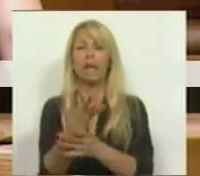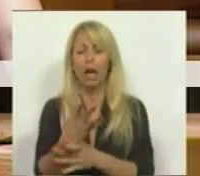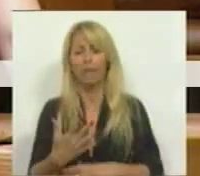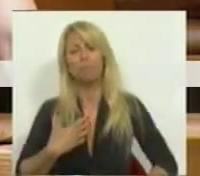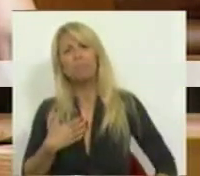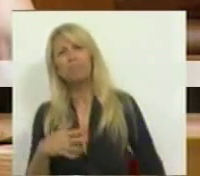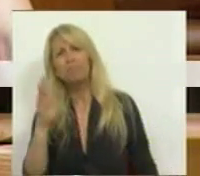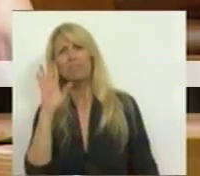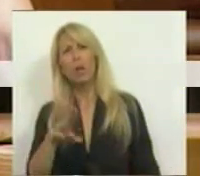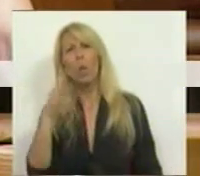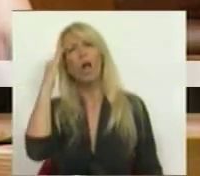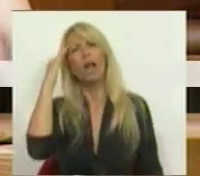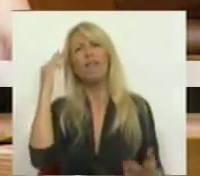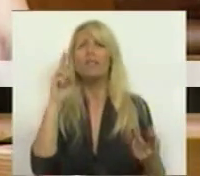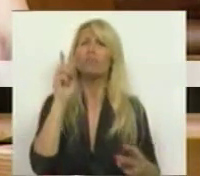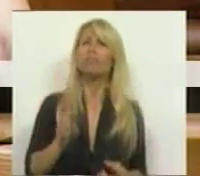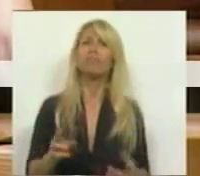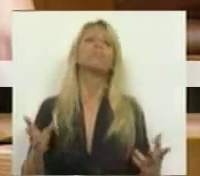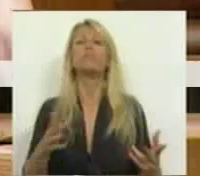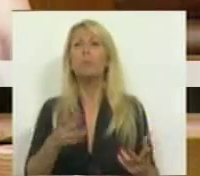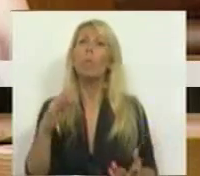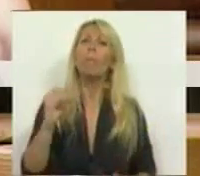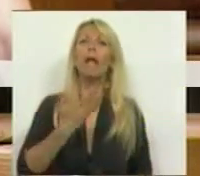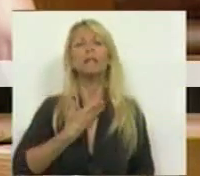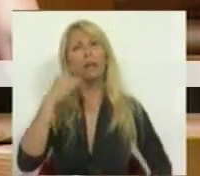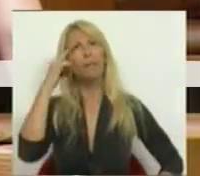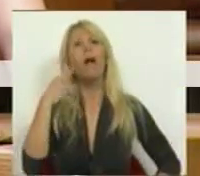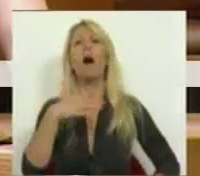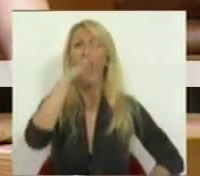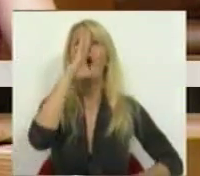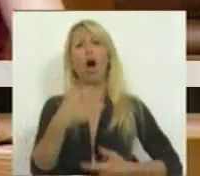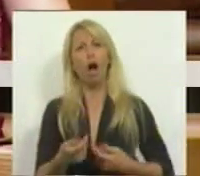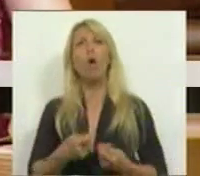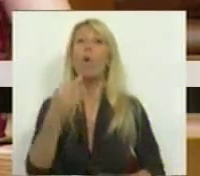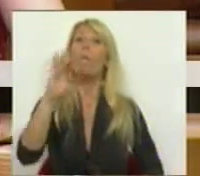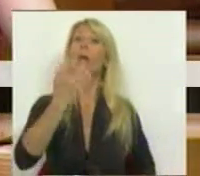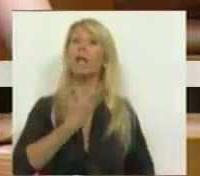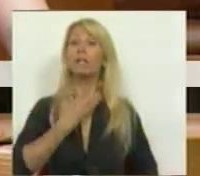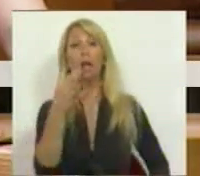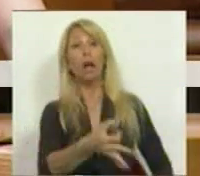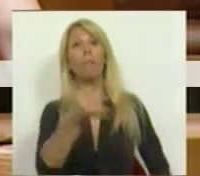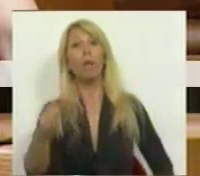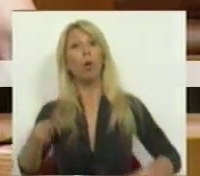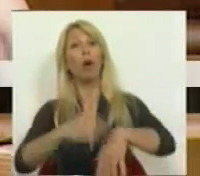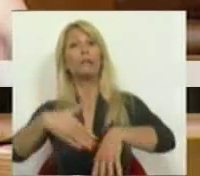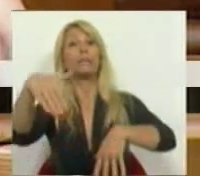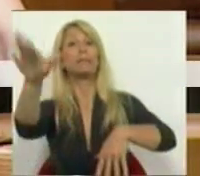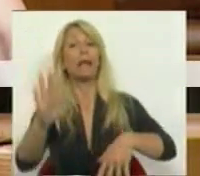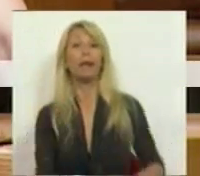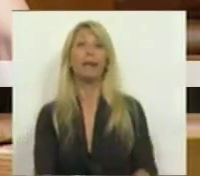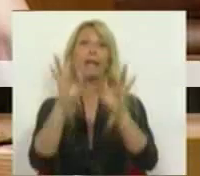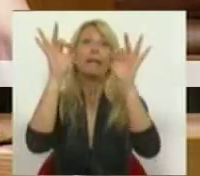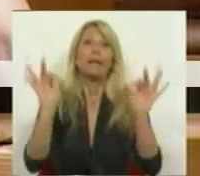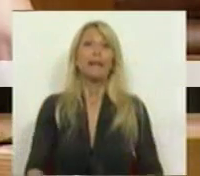será governar o próprio PSD. Paulo Portas sai como uma espécie de bimbi